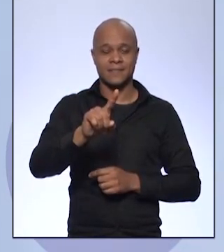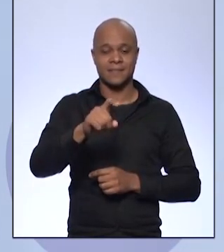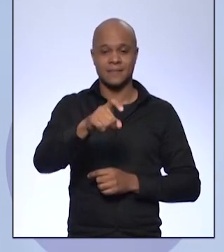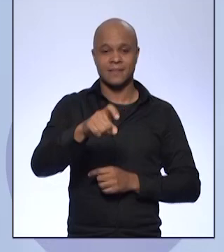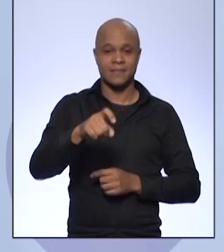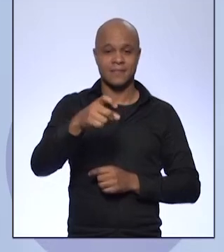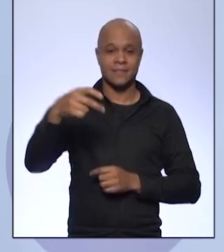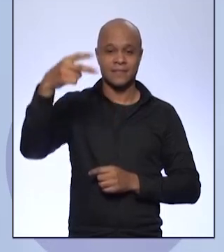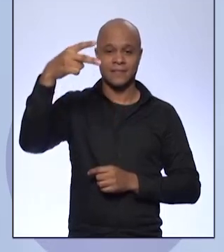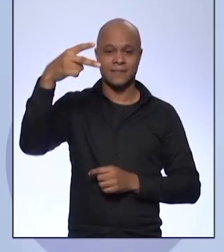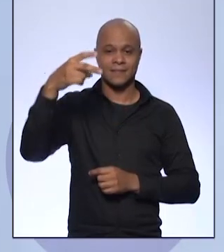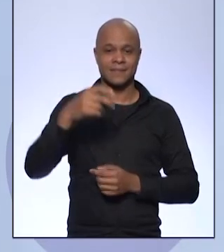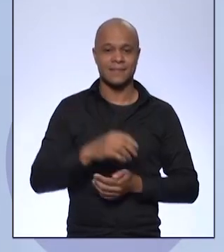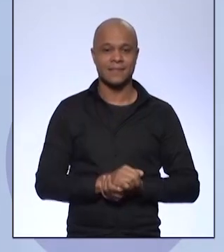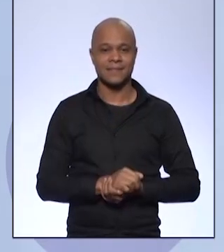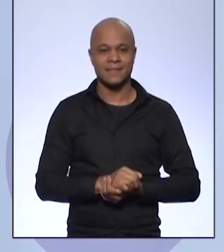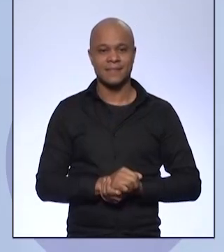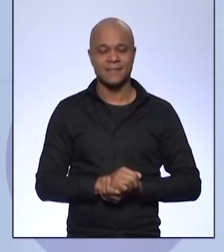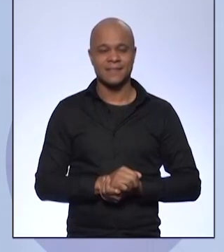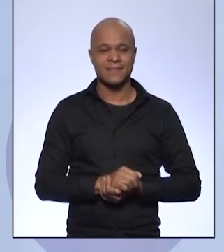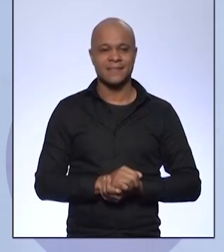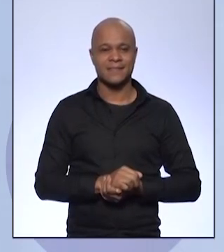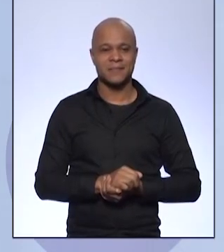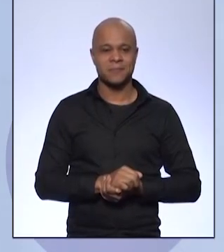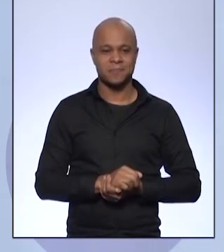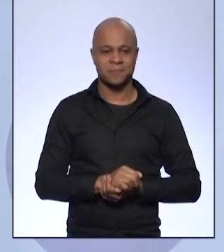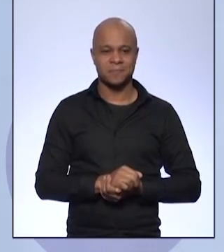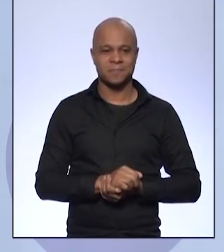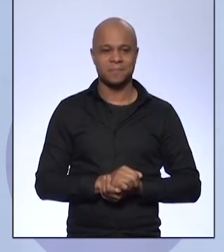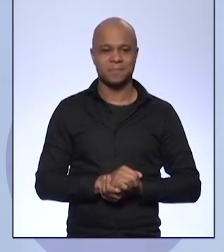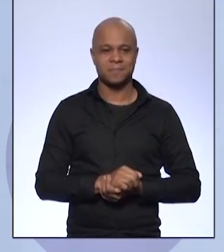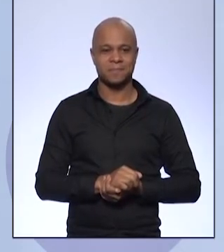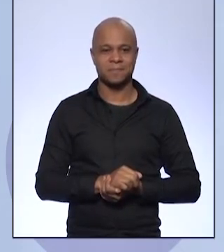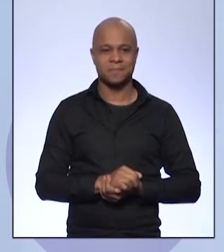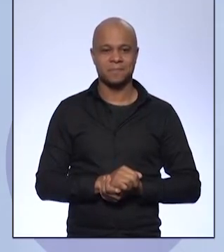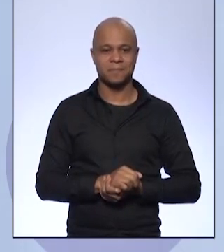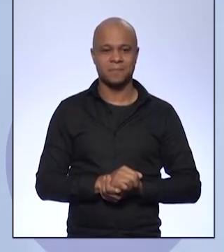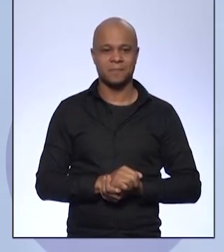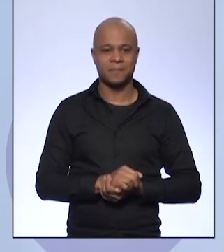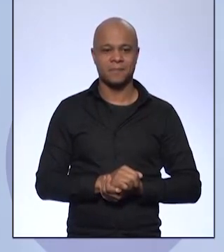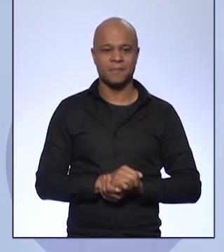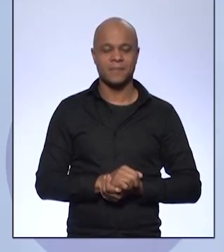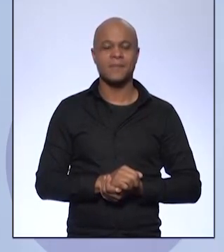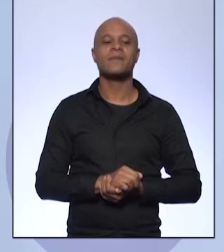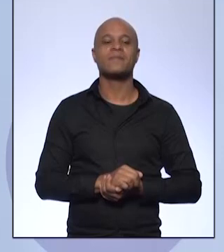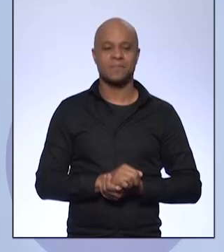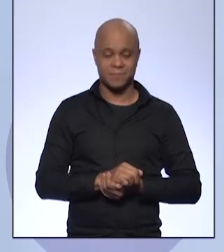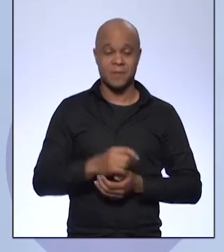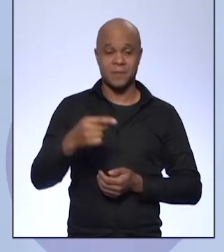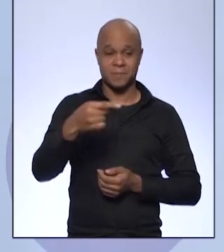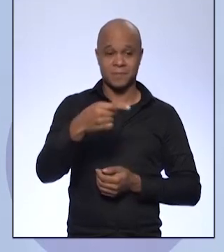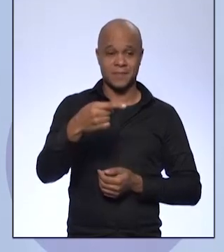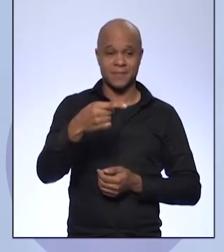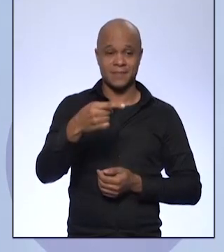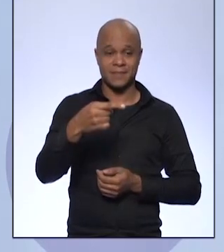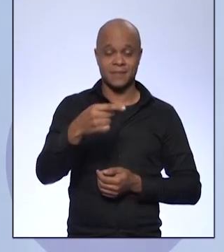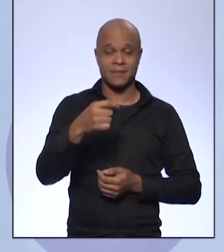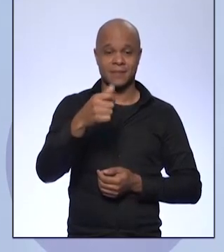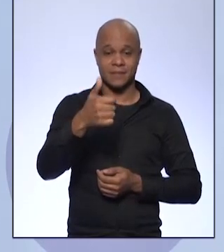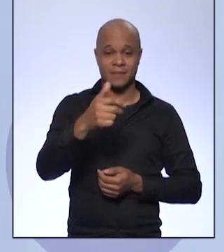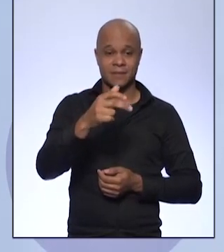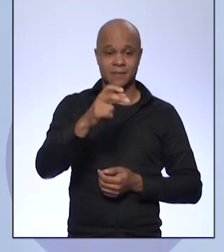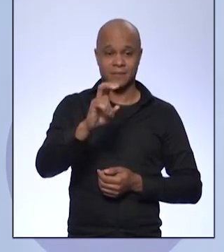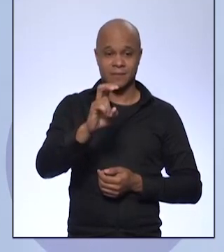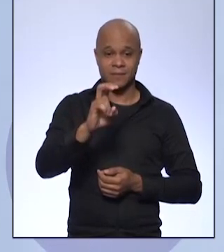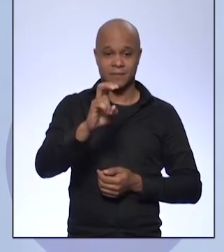71x ao quadrado. S3 é menos com mais, menos